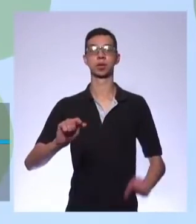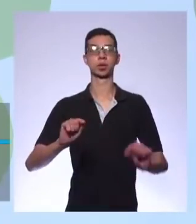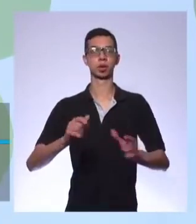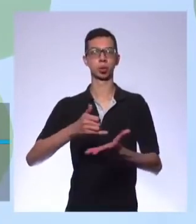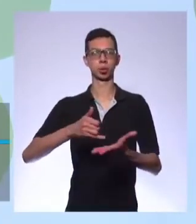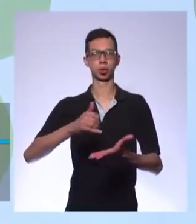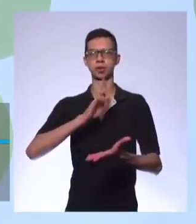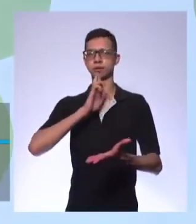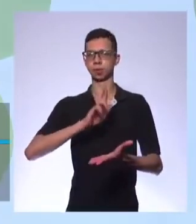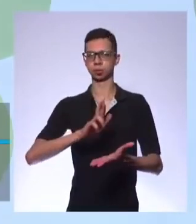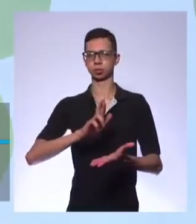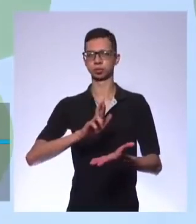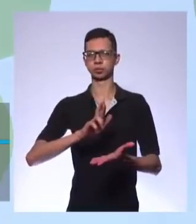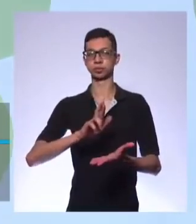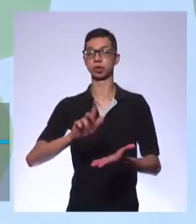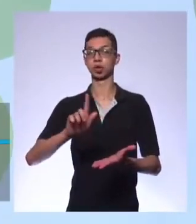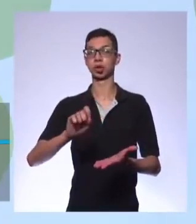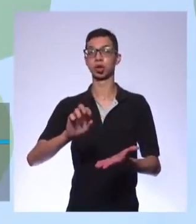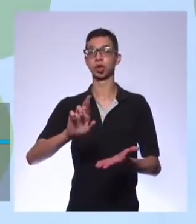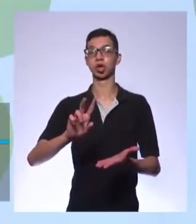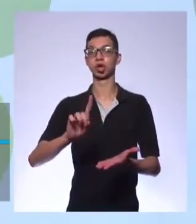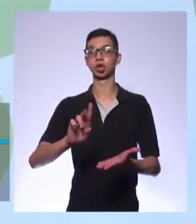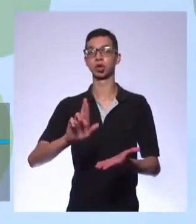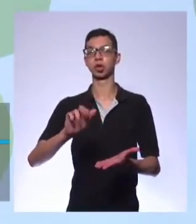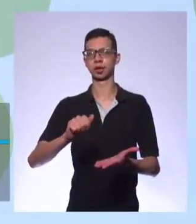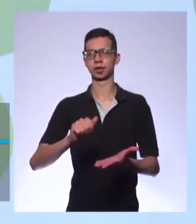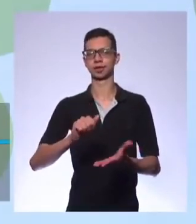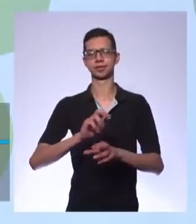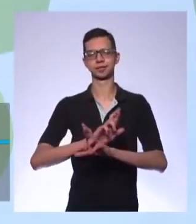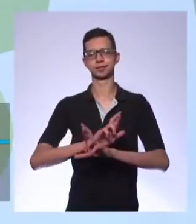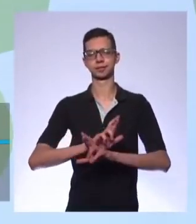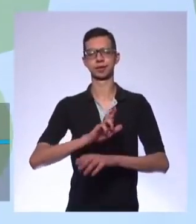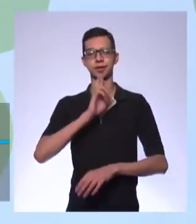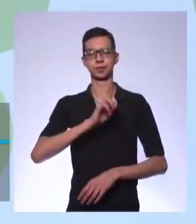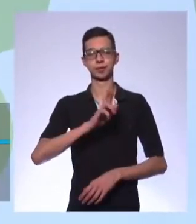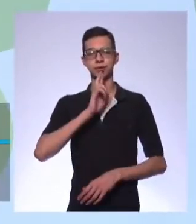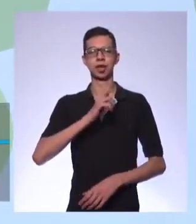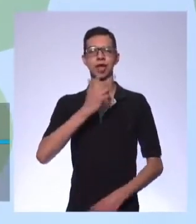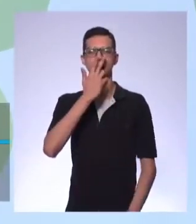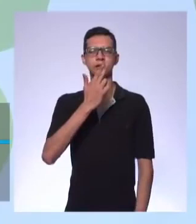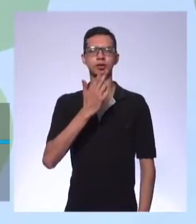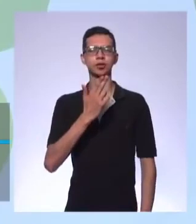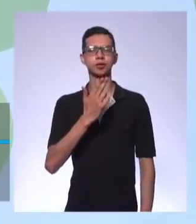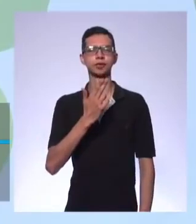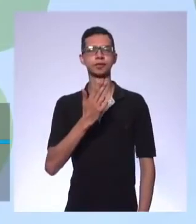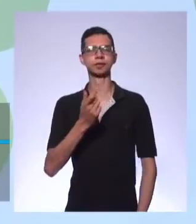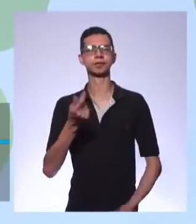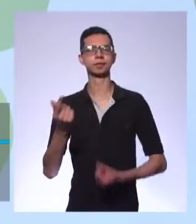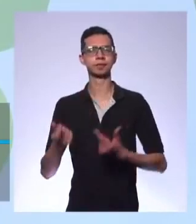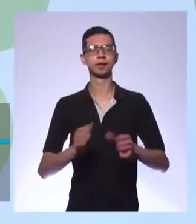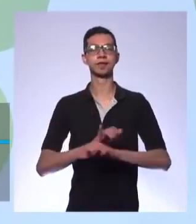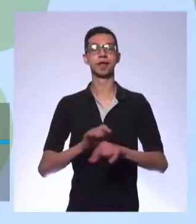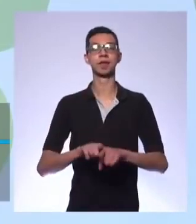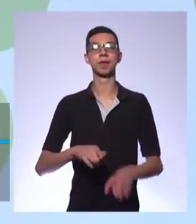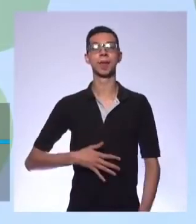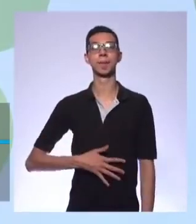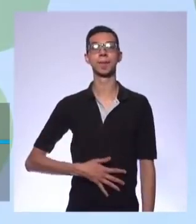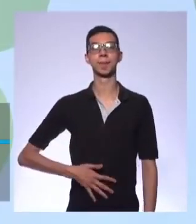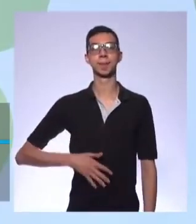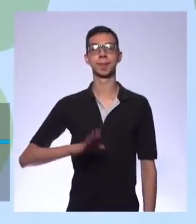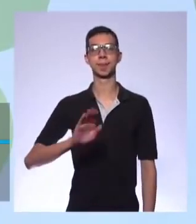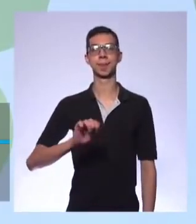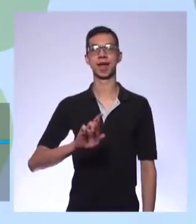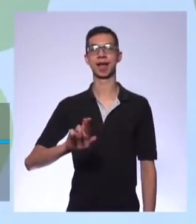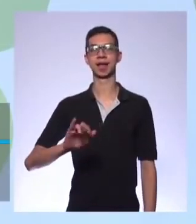gordura, diz aí Yasmin. Basicamente gordura. Não sei, alguém aqui deve ter escrito barriga também, ó. Foi, teve um cara que falou